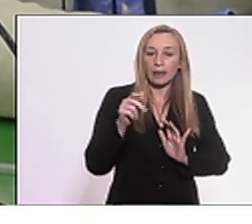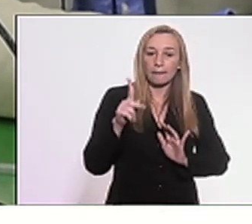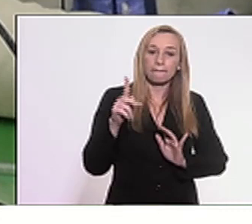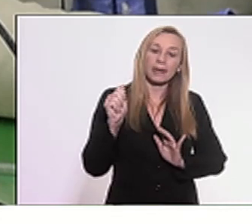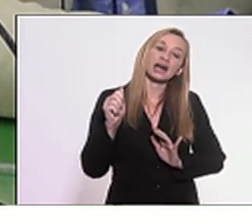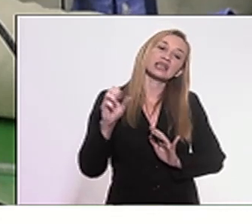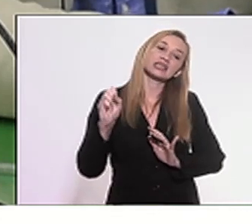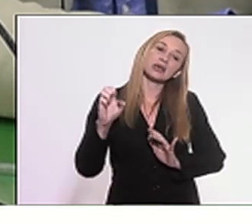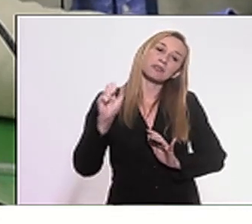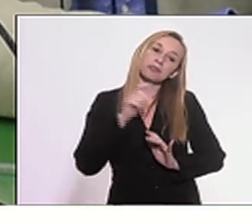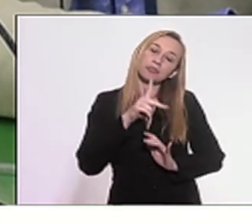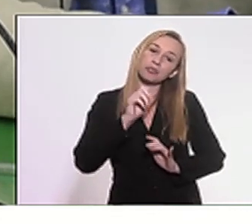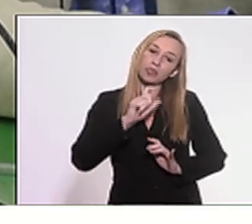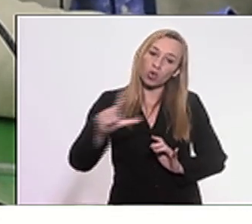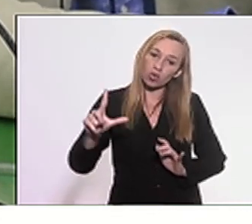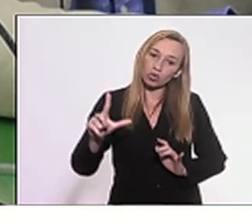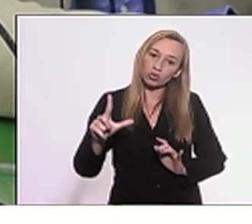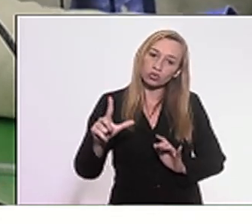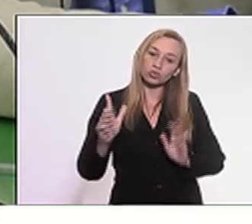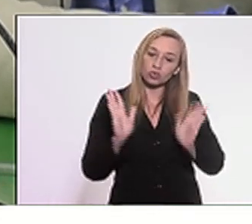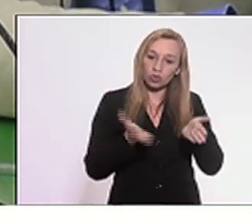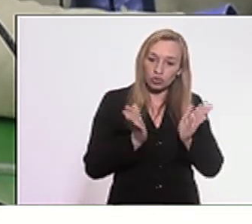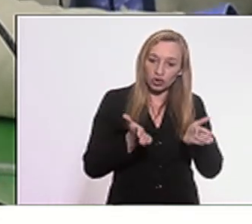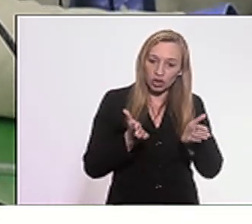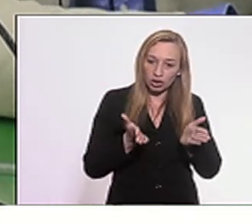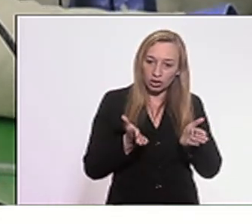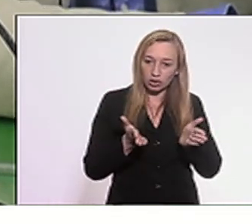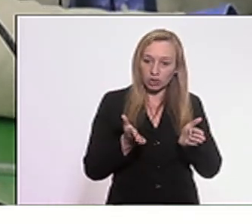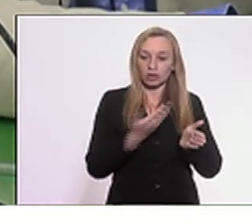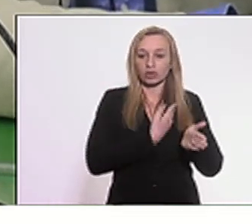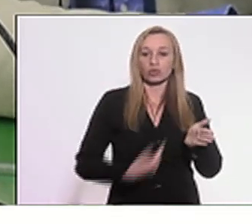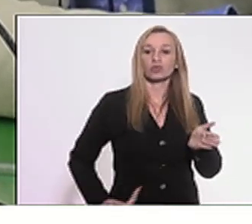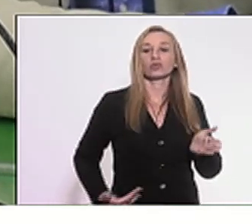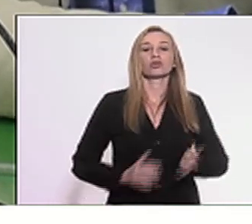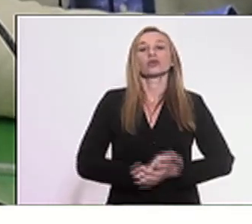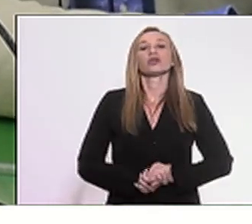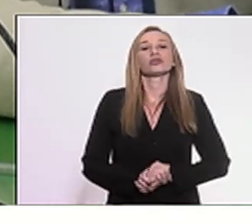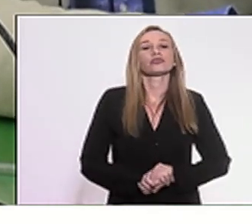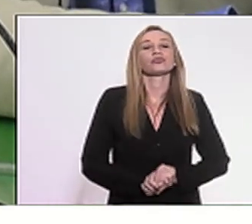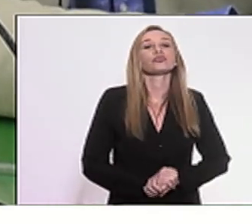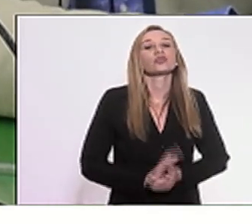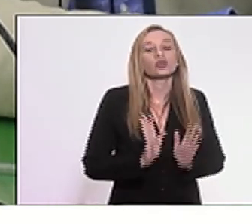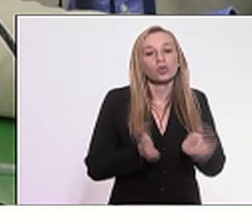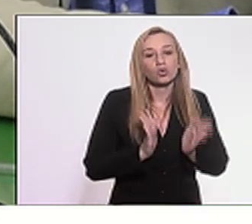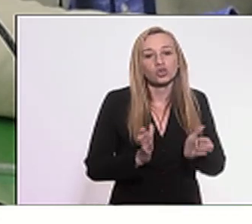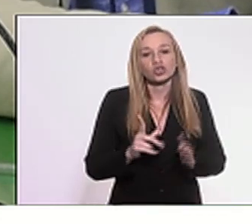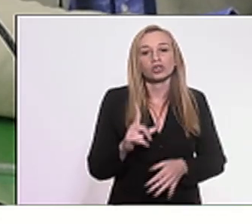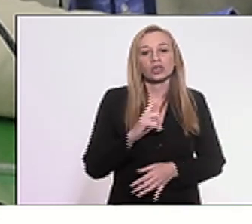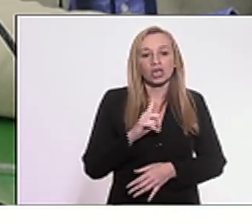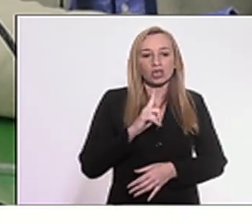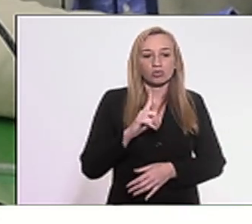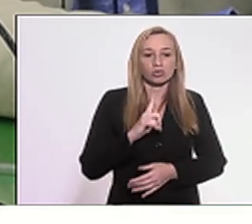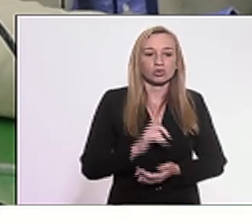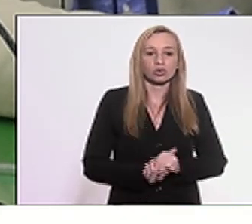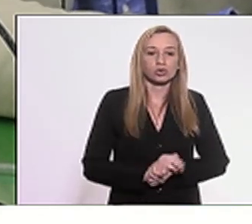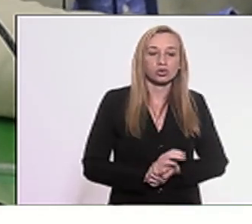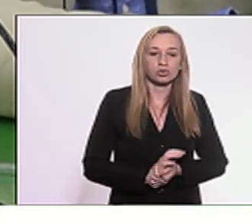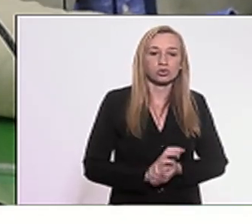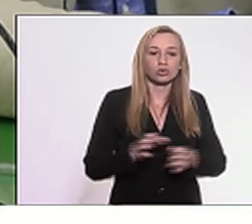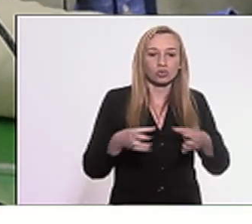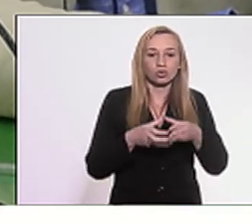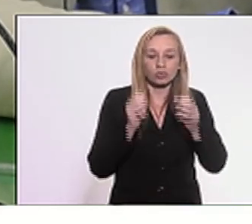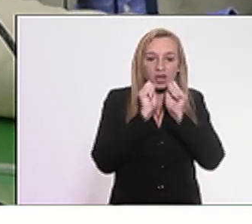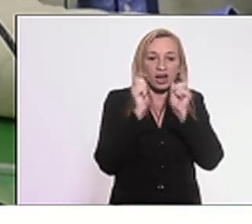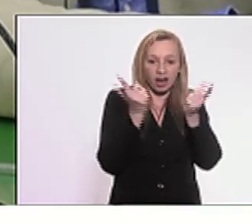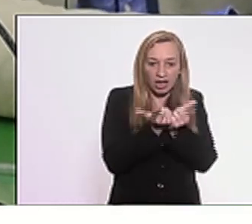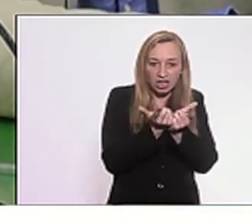atual governo, já que a gente está no governo do atual governador. Então, hoje nós temos a bancada aqui da Alerj, que